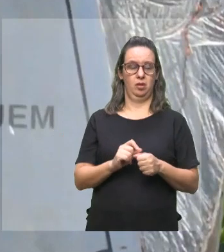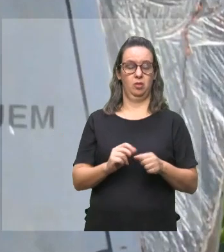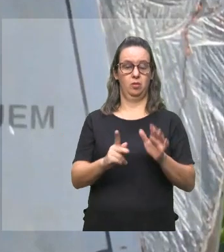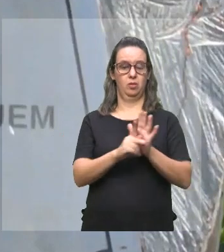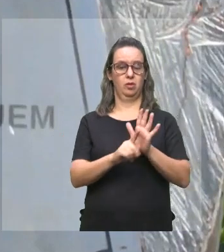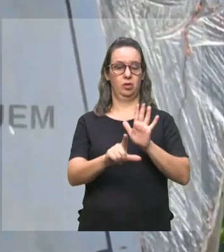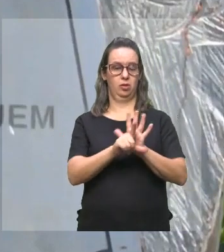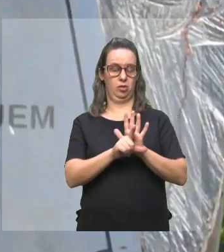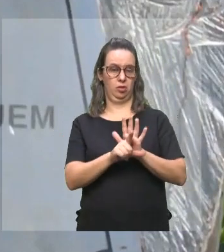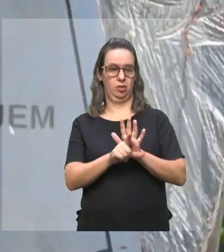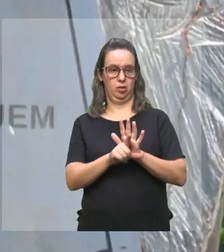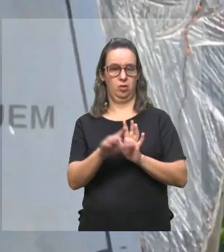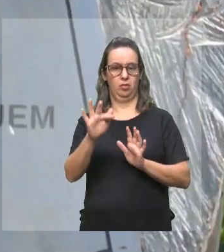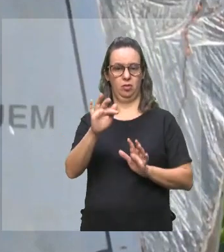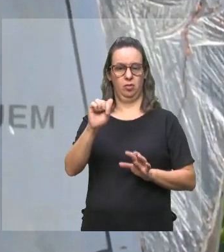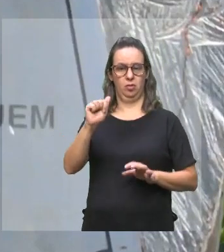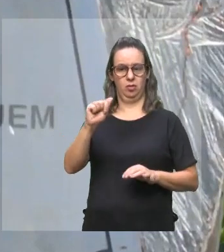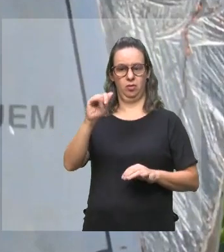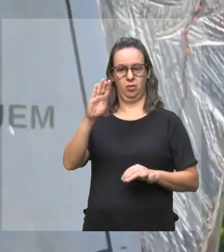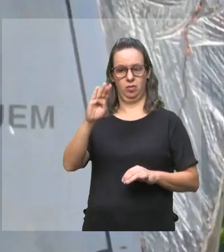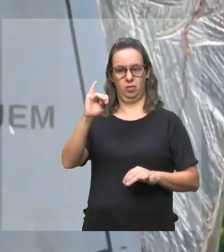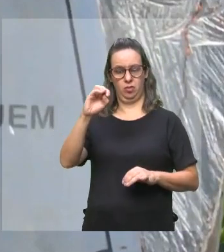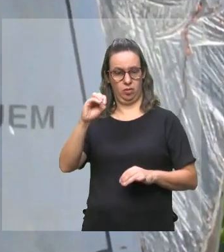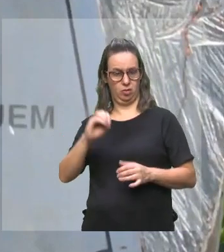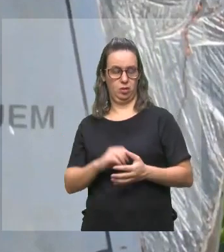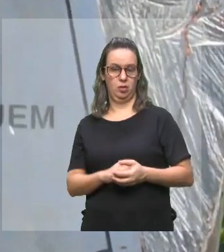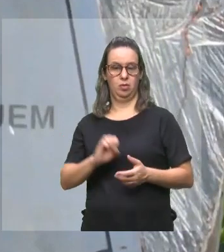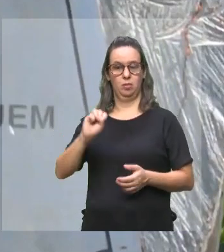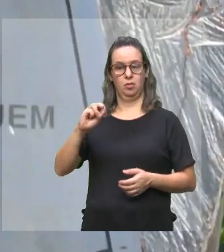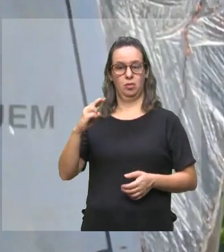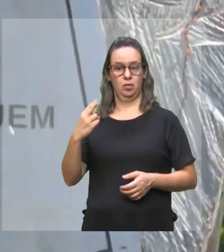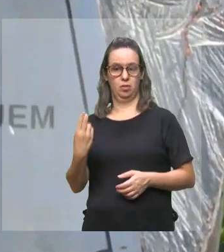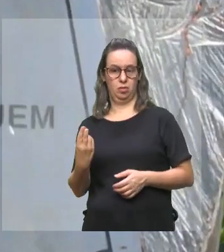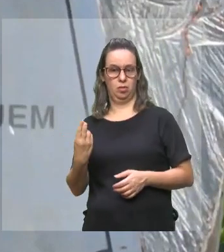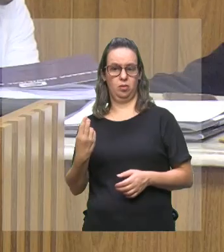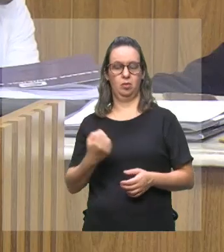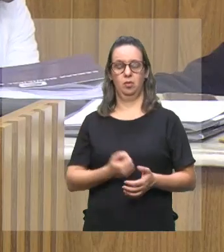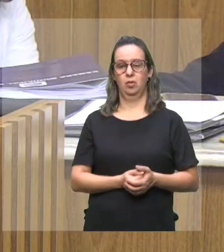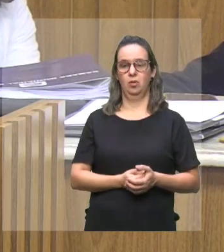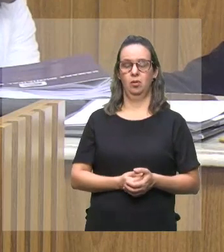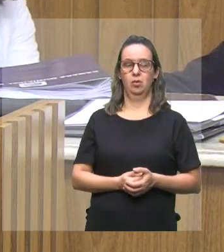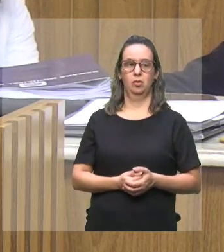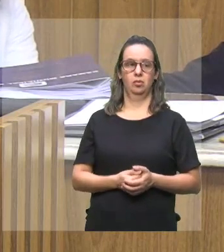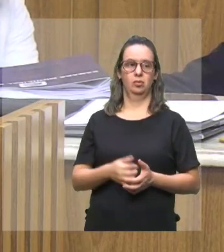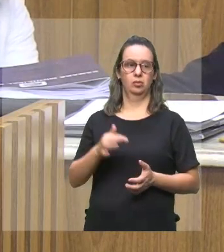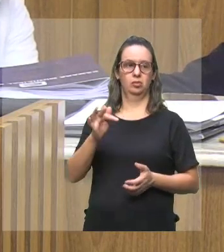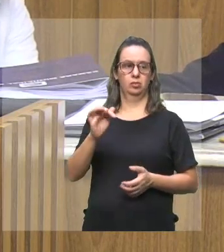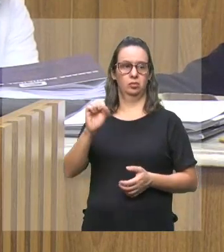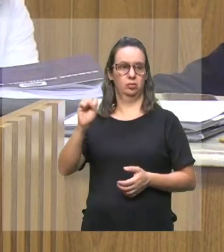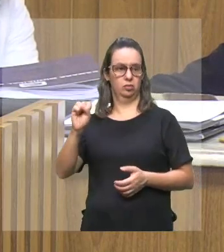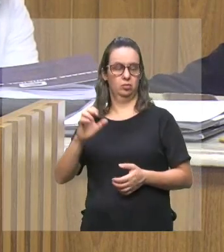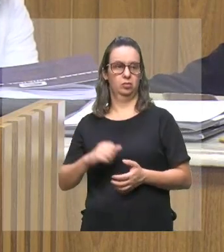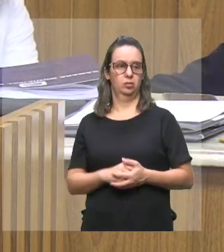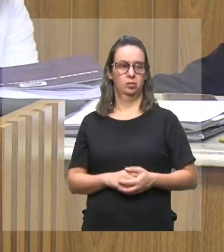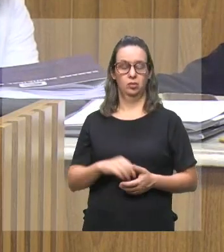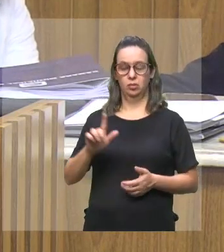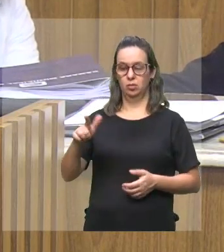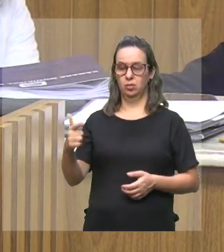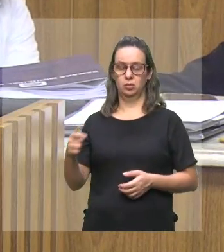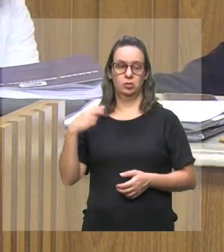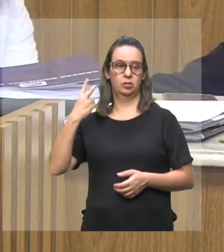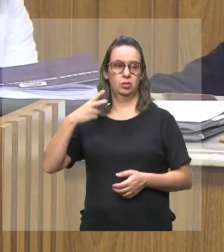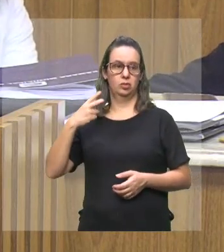outros colegas vereadores que tiveram presente, acredito que o pastor Nivaldo, Rogério Nascimento e outros